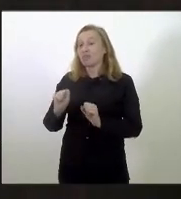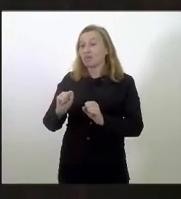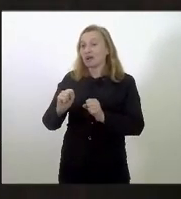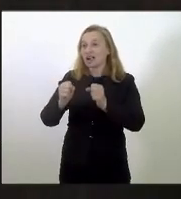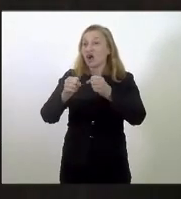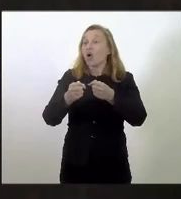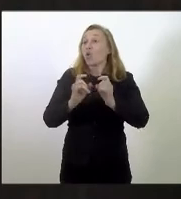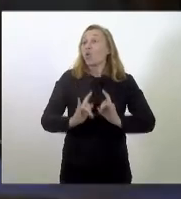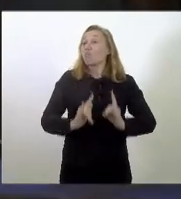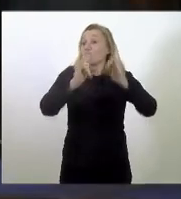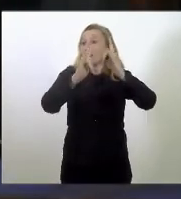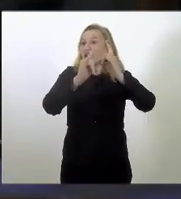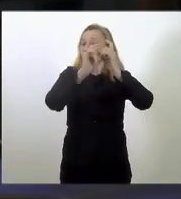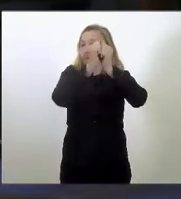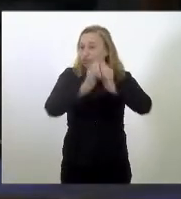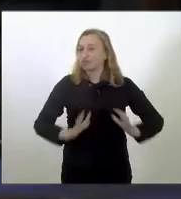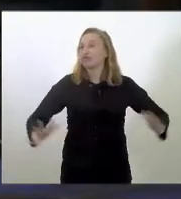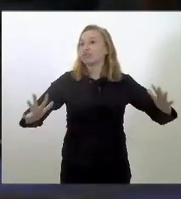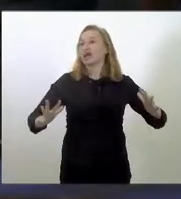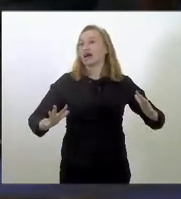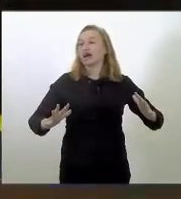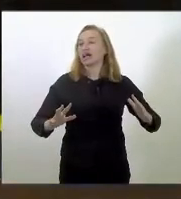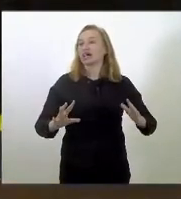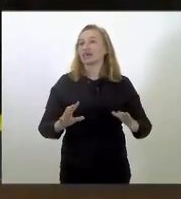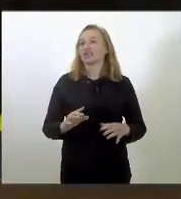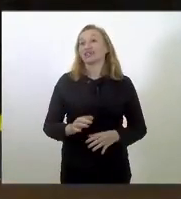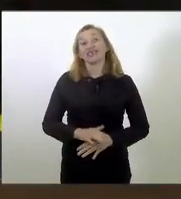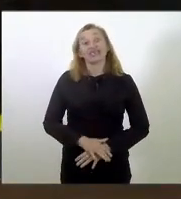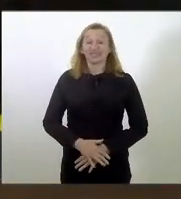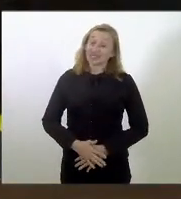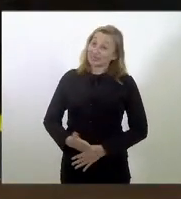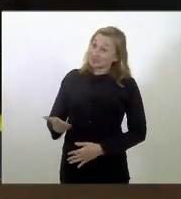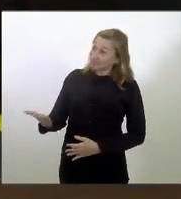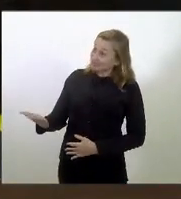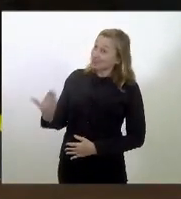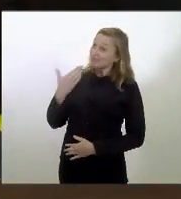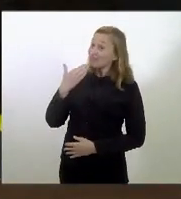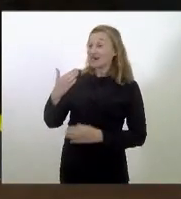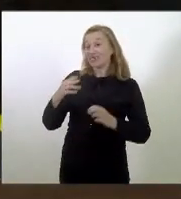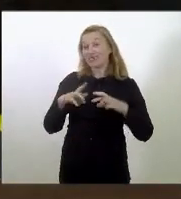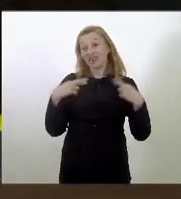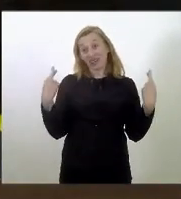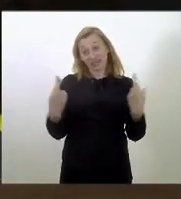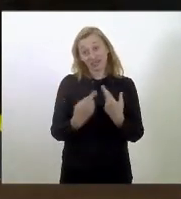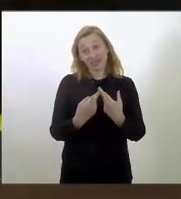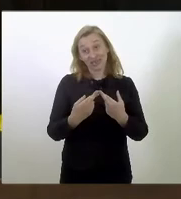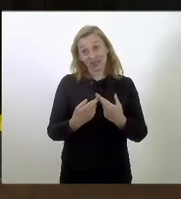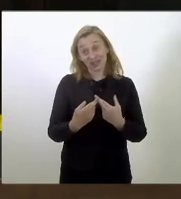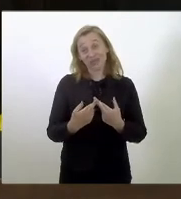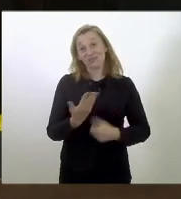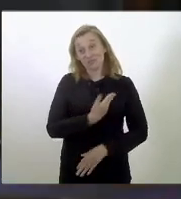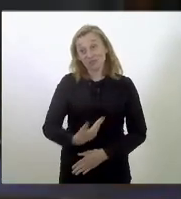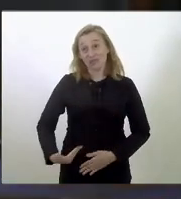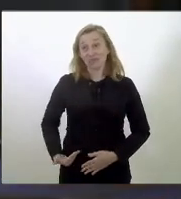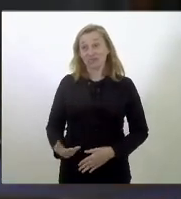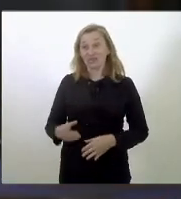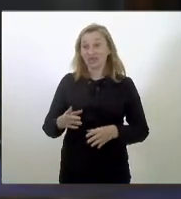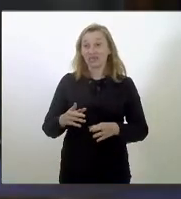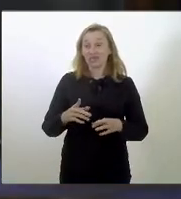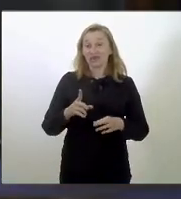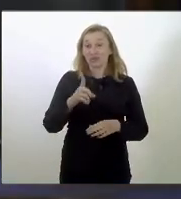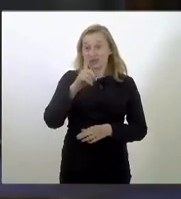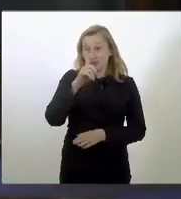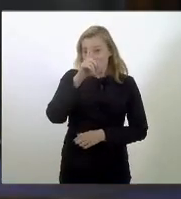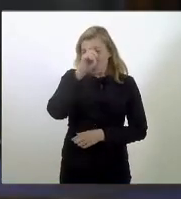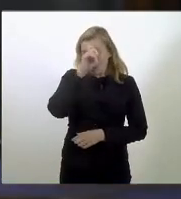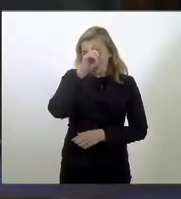Parabéns, sucesso na nova casa. Vossa Excelência terá que fazer uma audiência com o deputado. Faremos o Hospital do Ouro em outro lugar. Faremos o Hospital